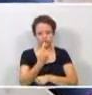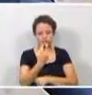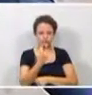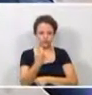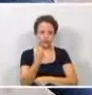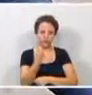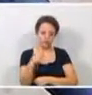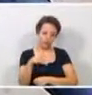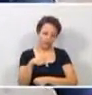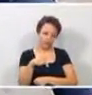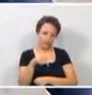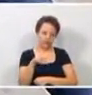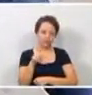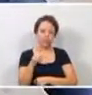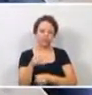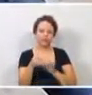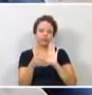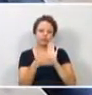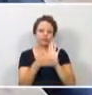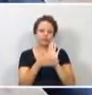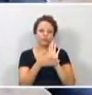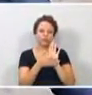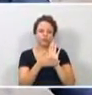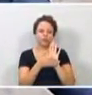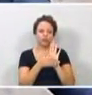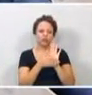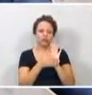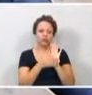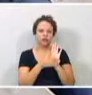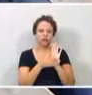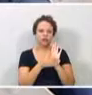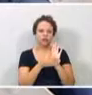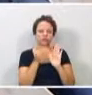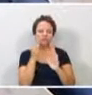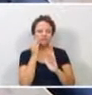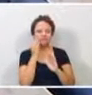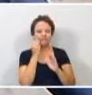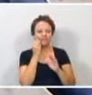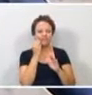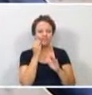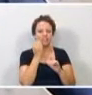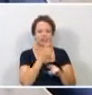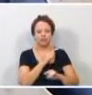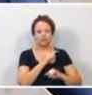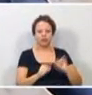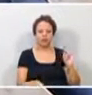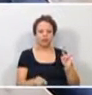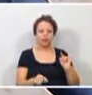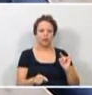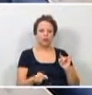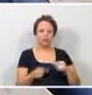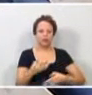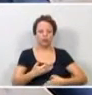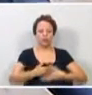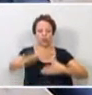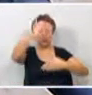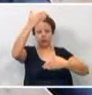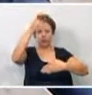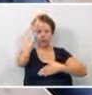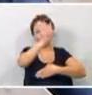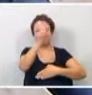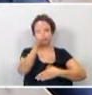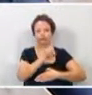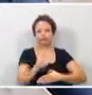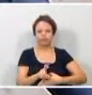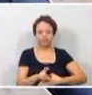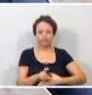um projeto que visava coibir a prática da pichação na cidade de São Paulo, e